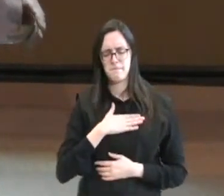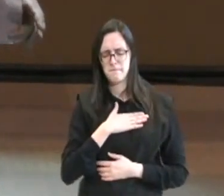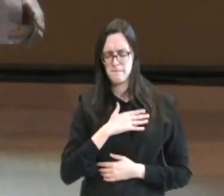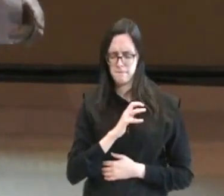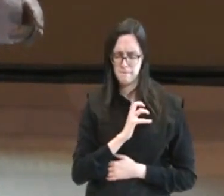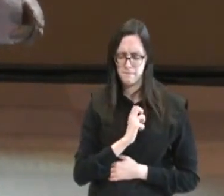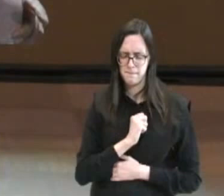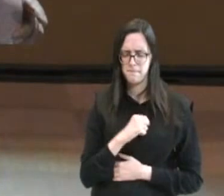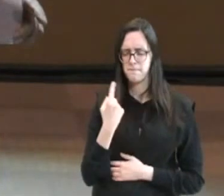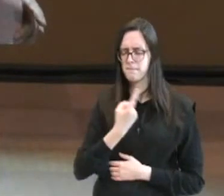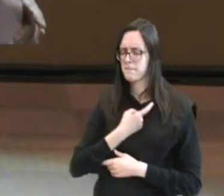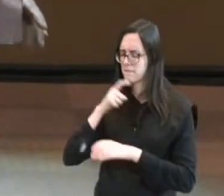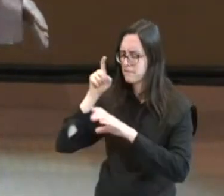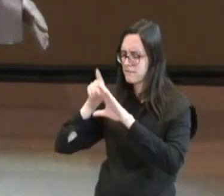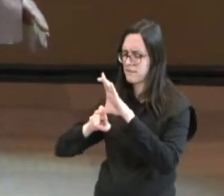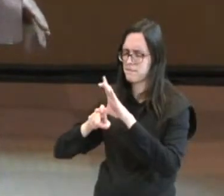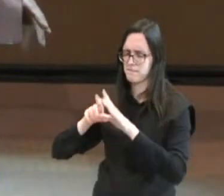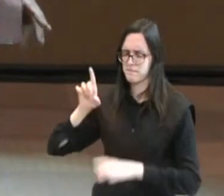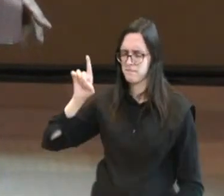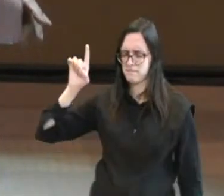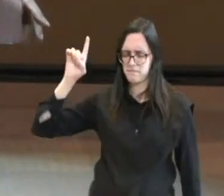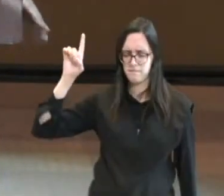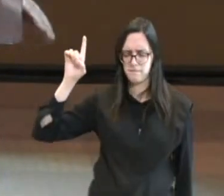dependemos de Ti, Senhor.